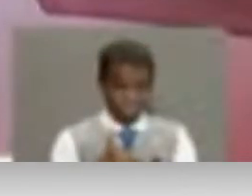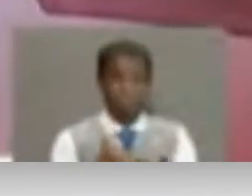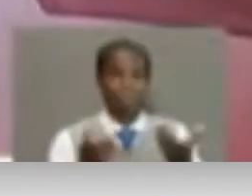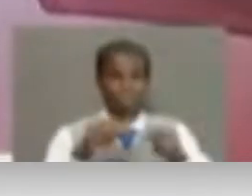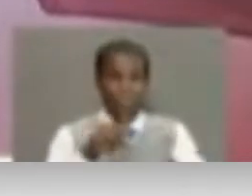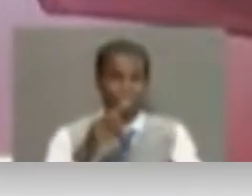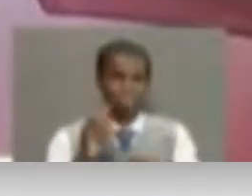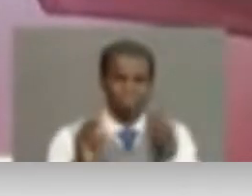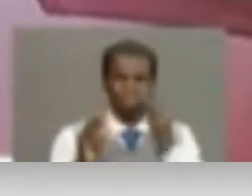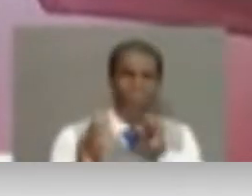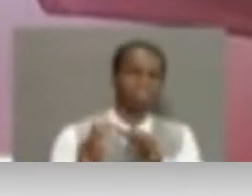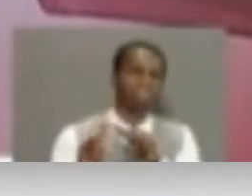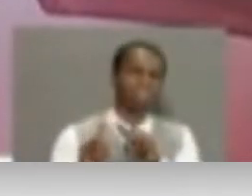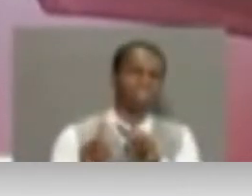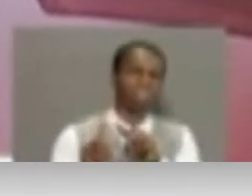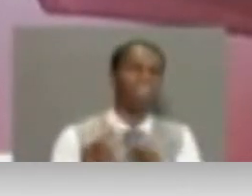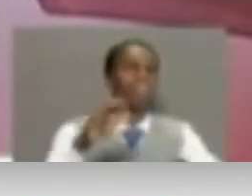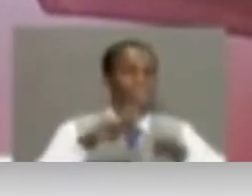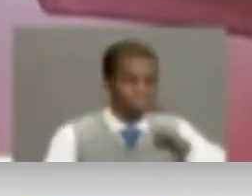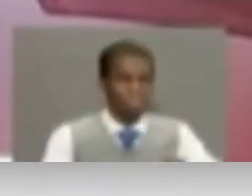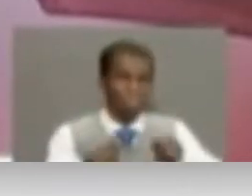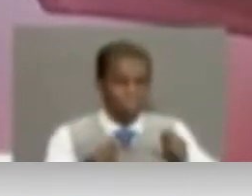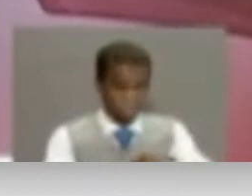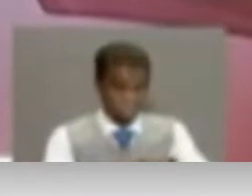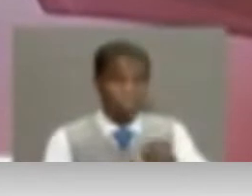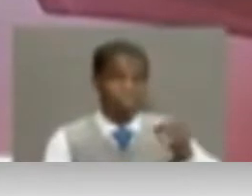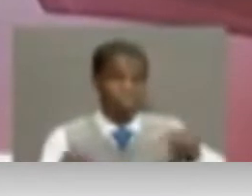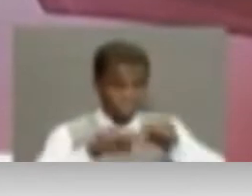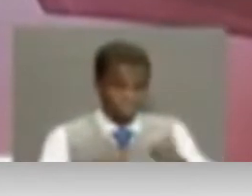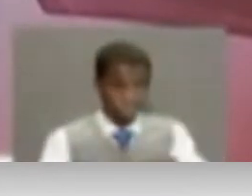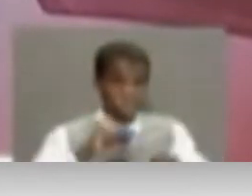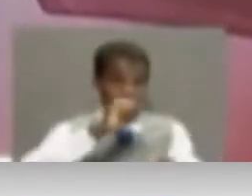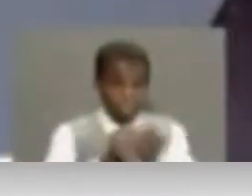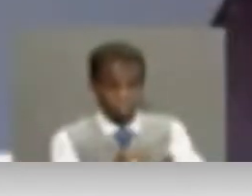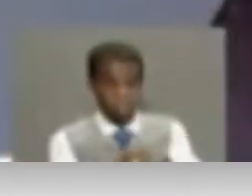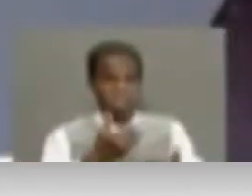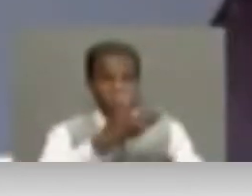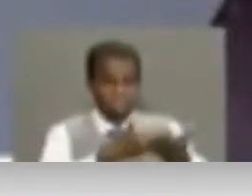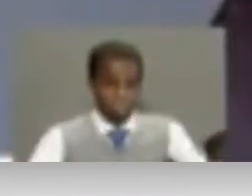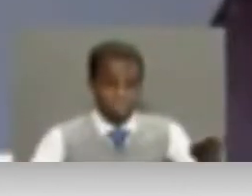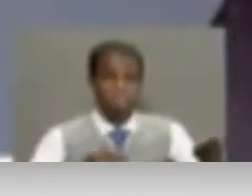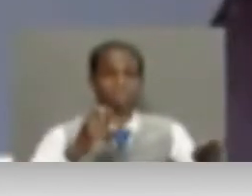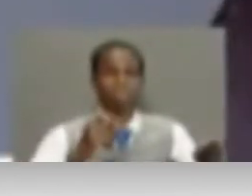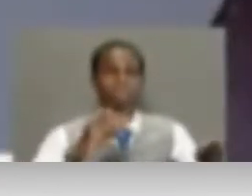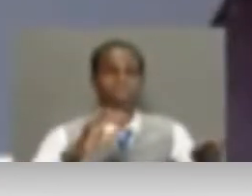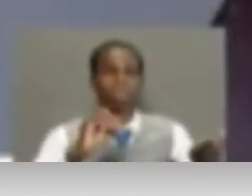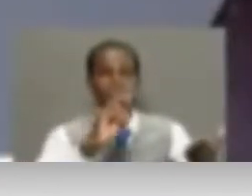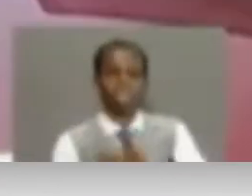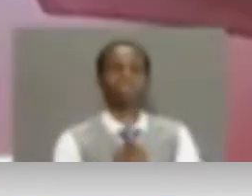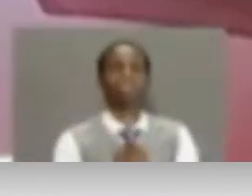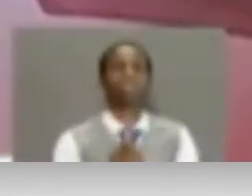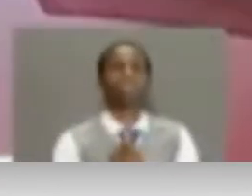que há aqui uma engenharia sofisticada na redação do acórdão para justificar algo que tem a ver com discrepância de